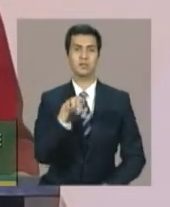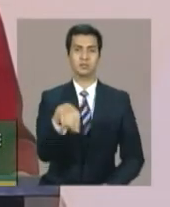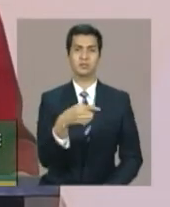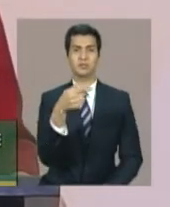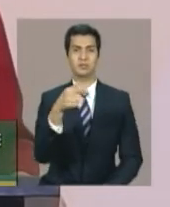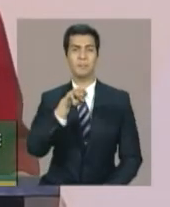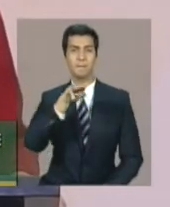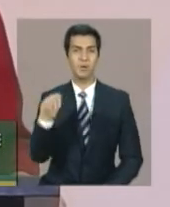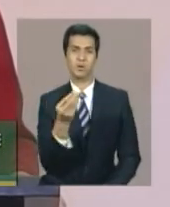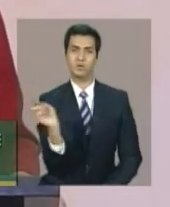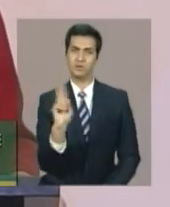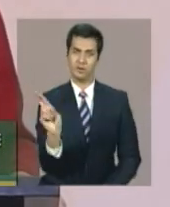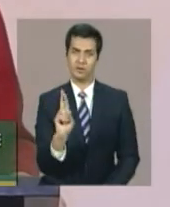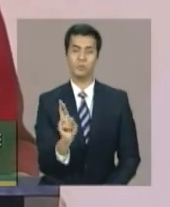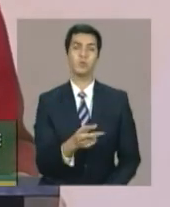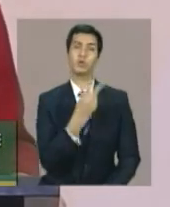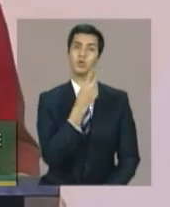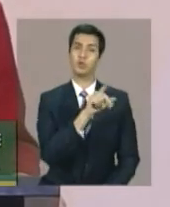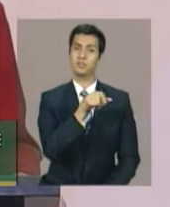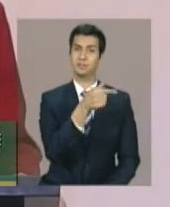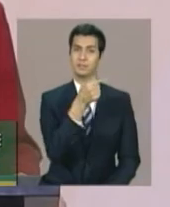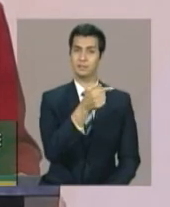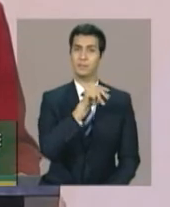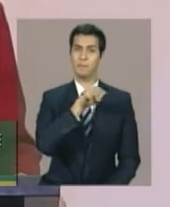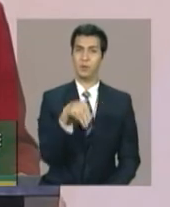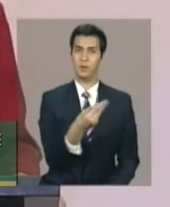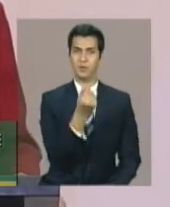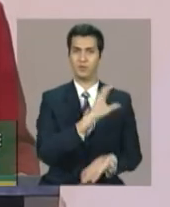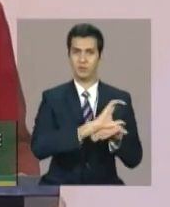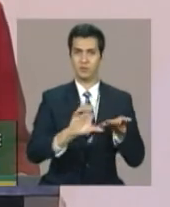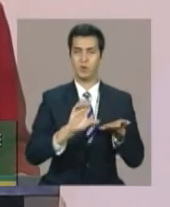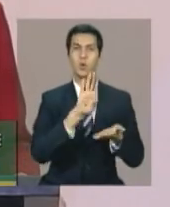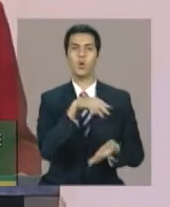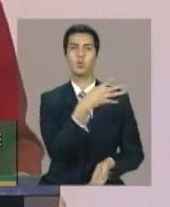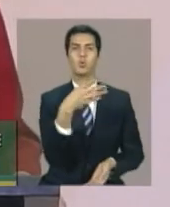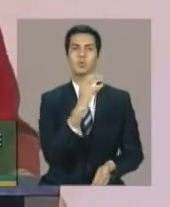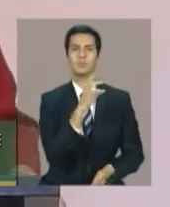2,7 do Orçamento Geral da União e